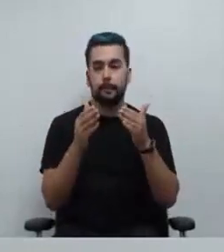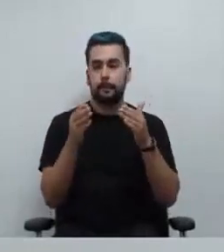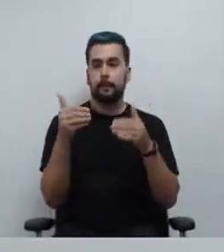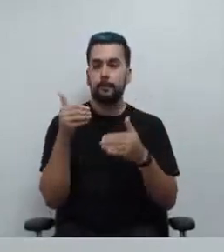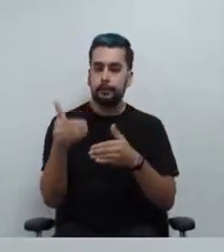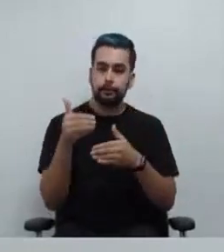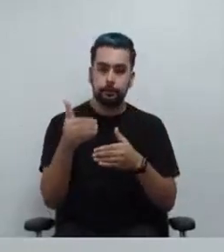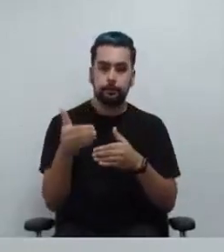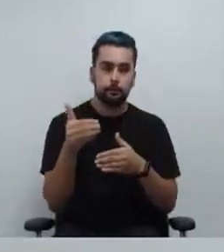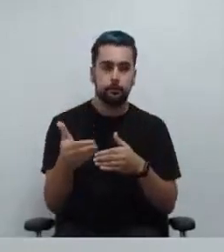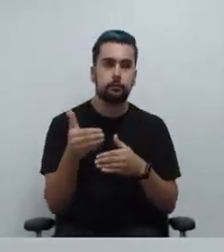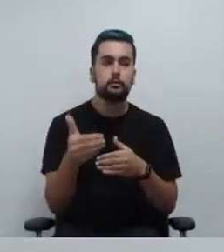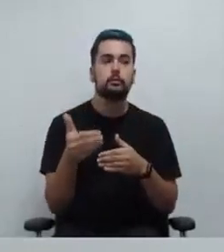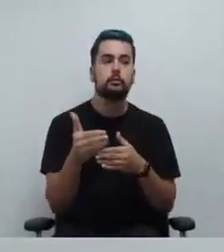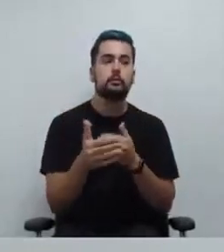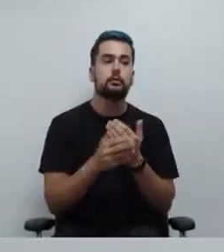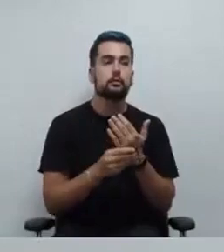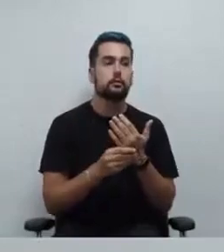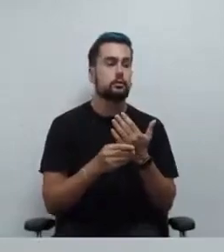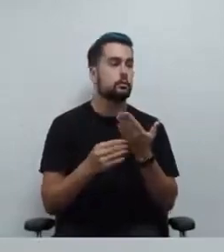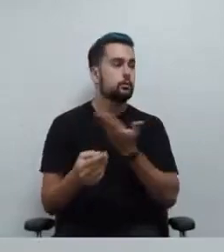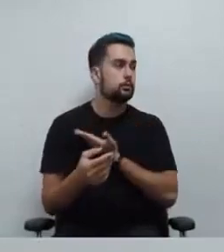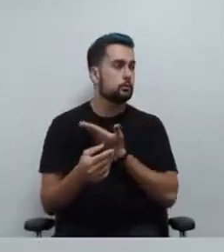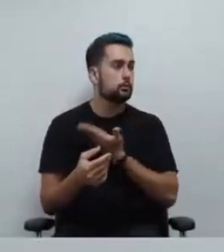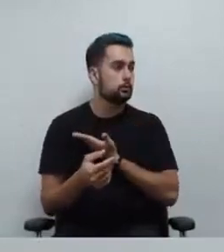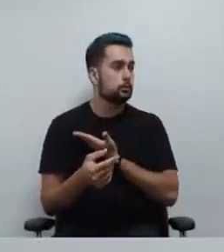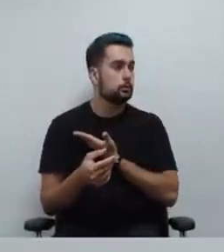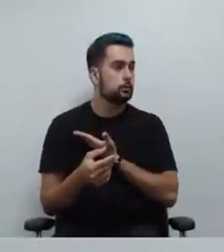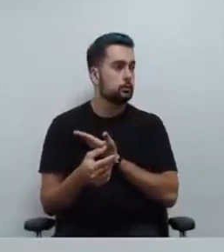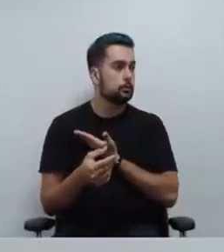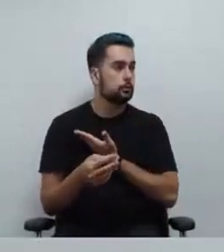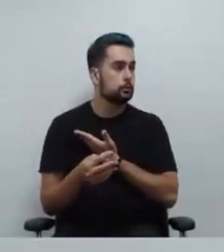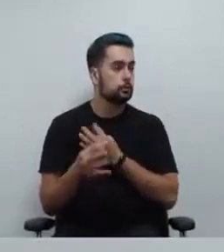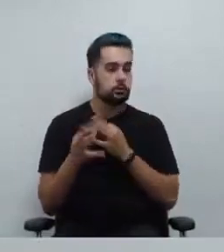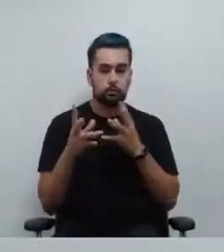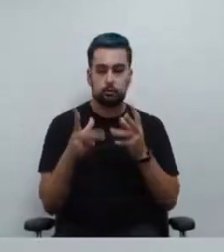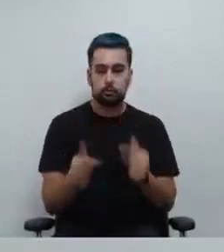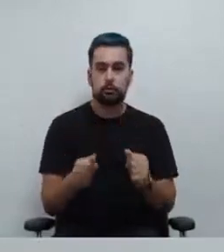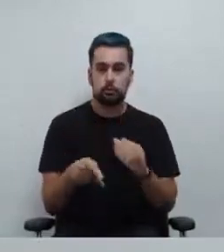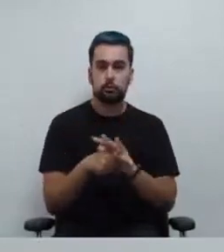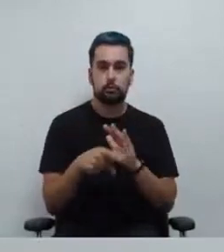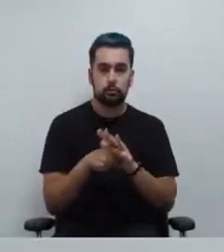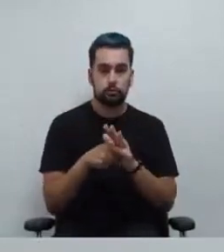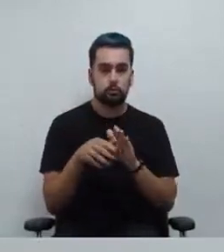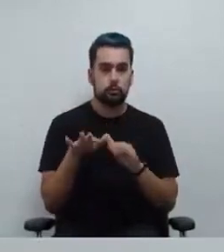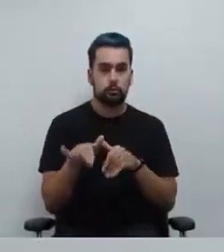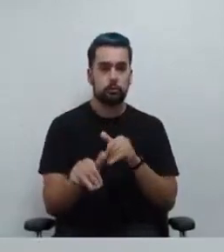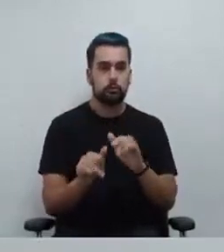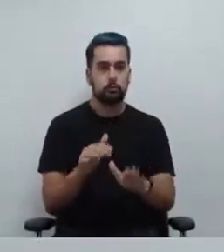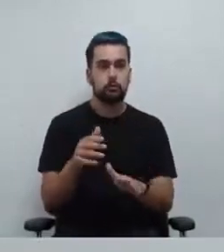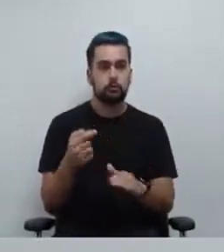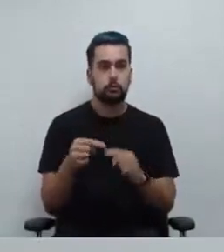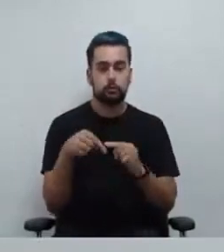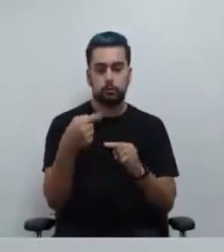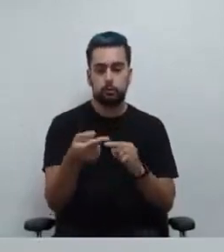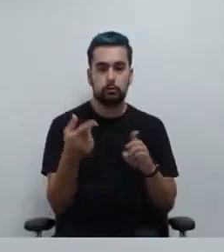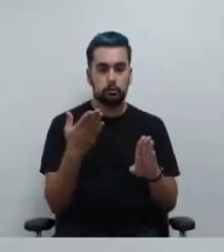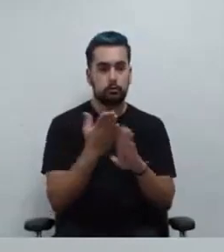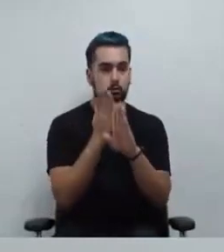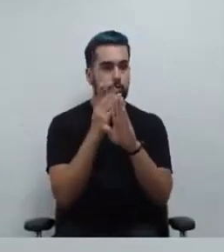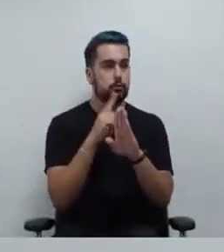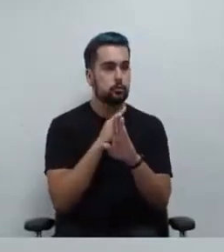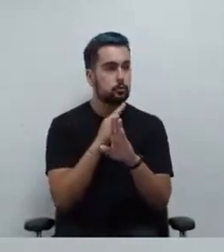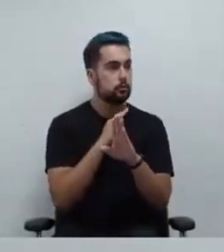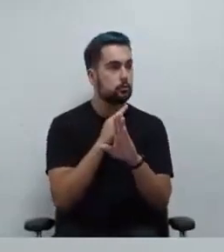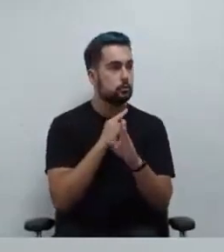breve, formalmente, né, colegas, agora tudo em vias de se encaminhar. Nosso próximo encontro, temos um